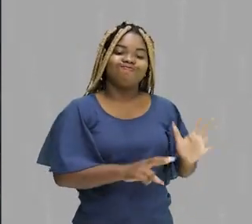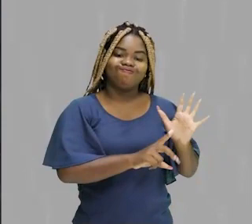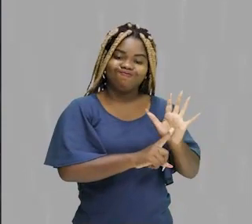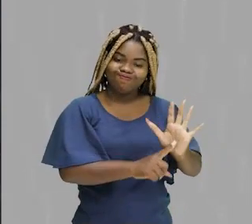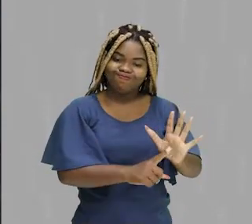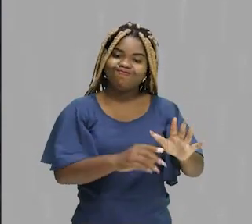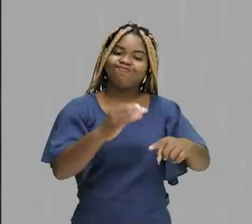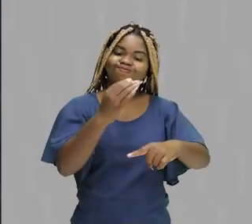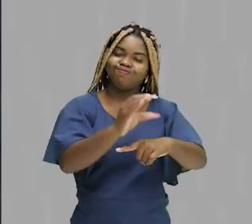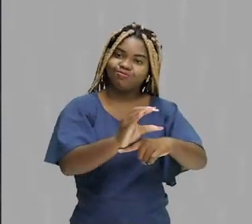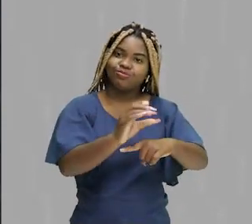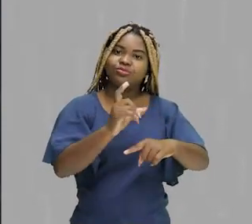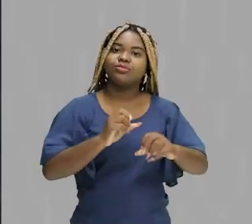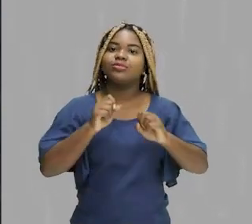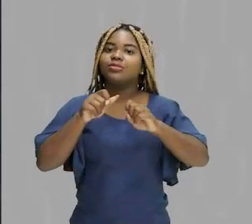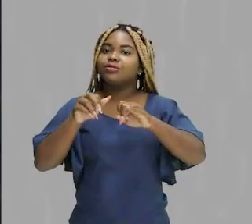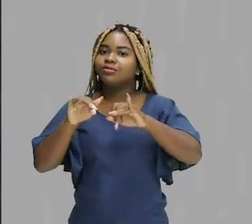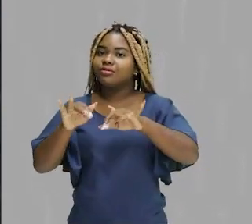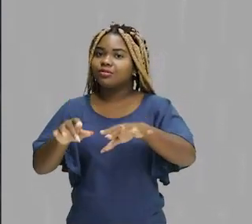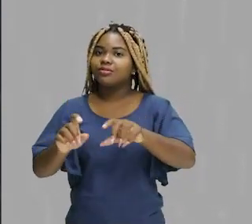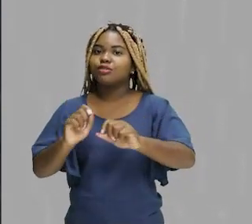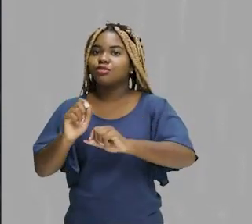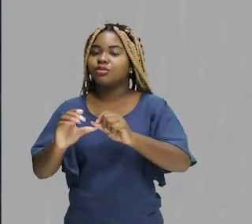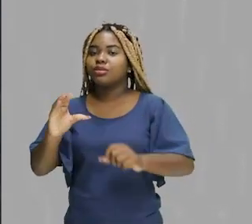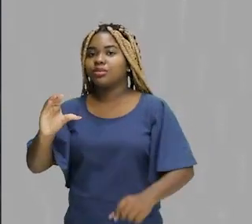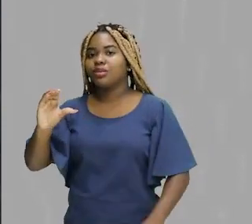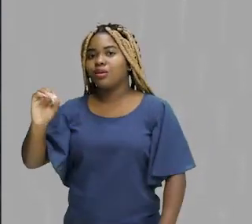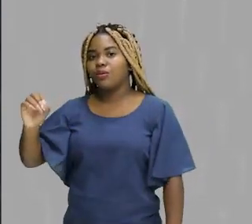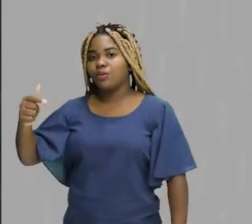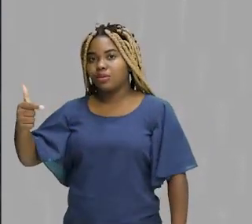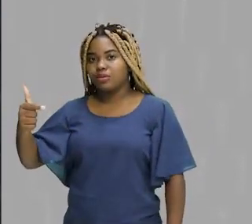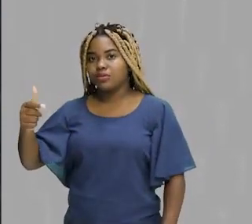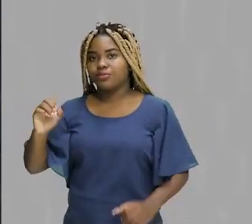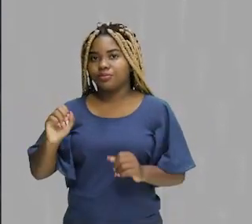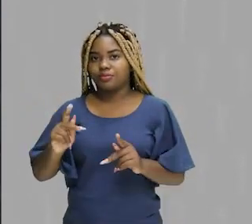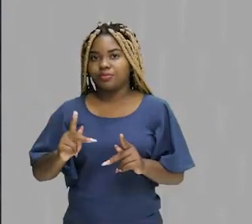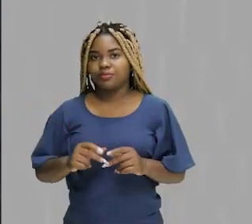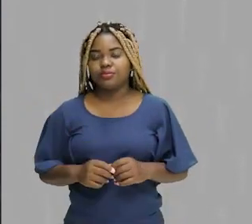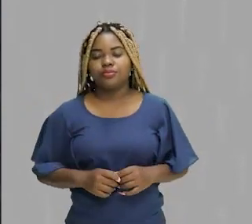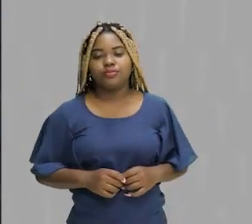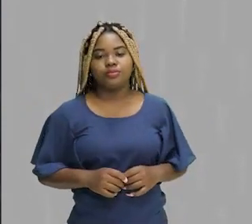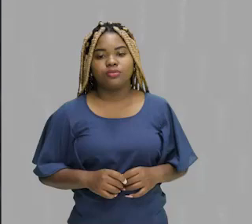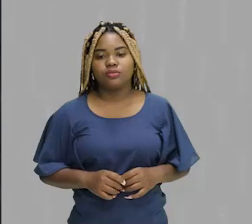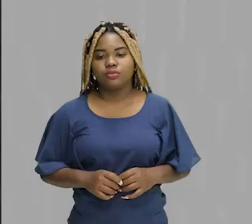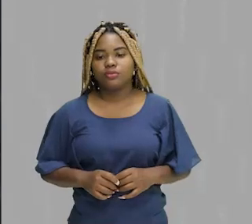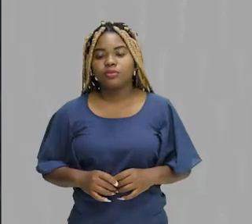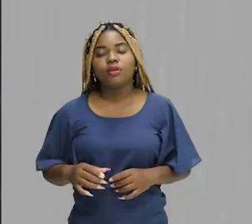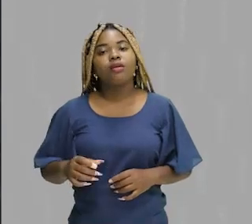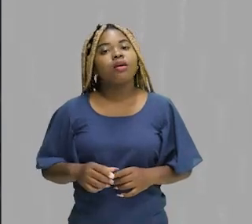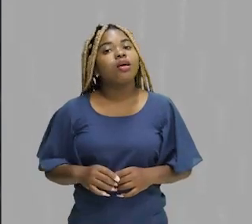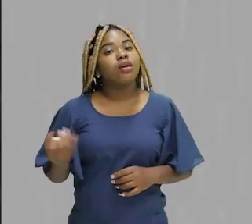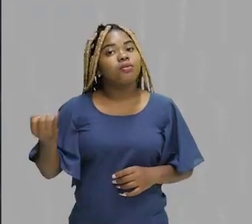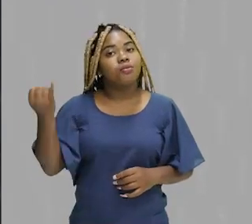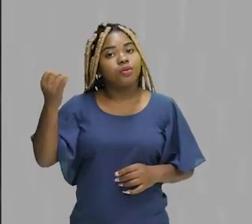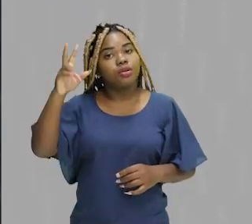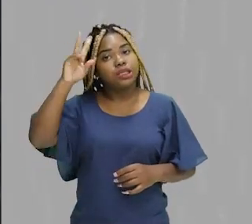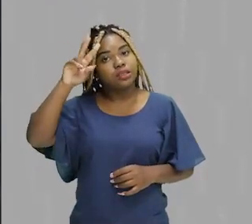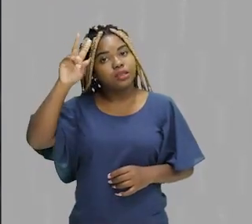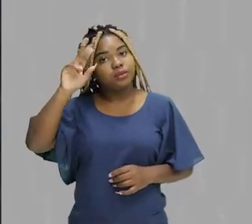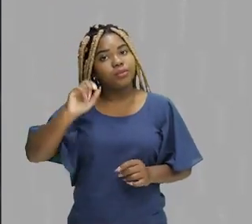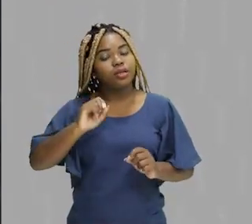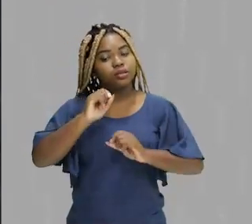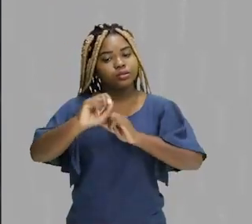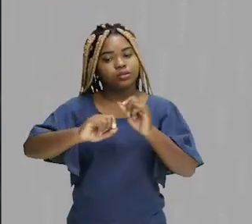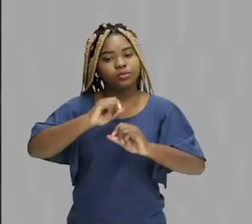carbono, então eu vou ter a liberação de CO2, de gás carbônico. E o interessante a gente observar que esse